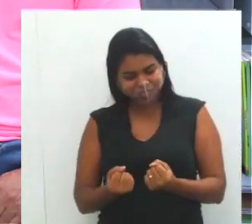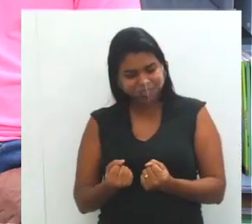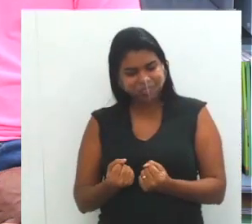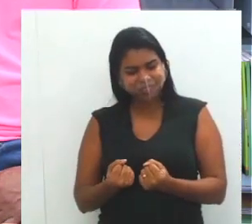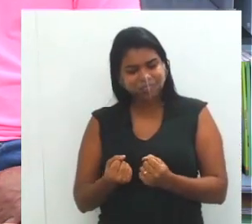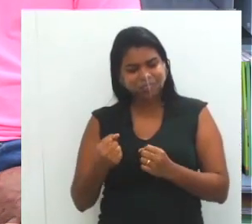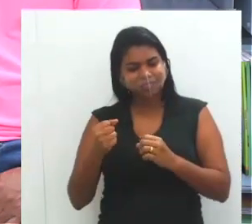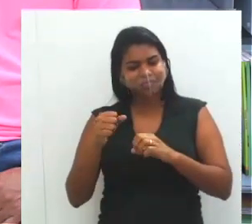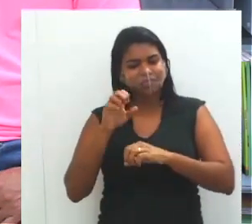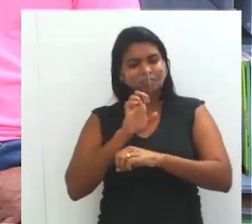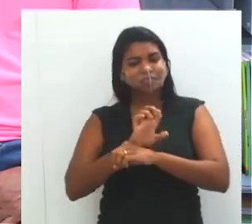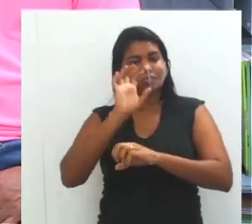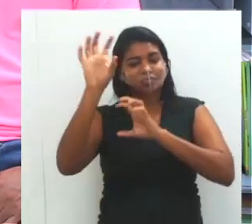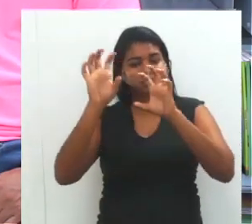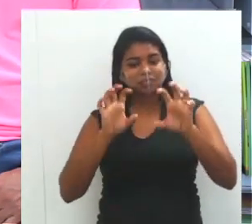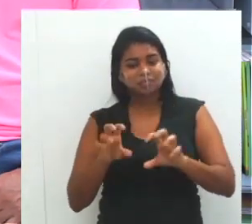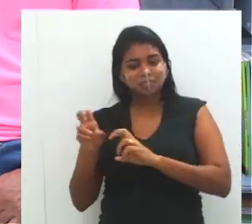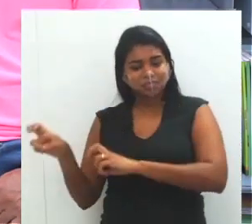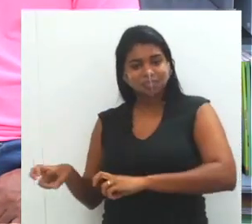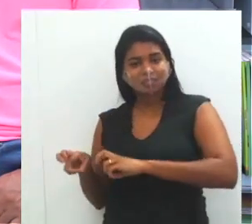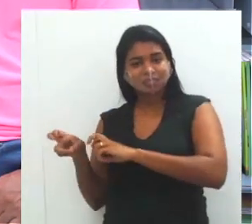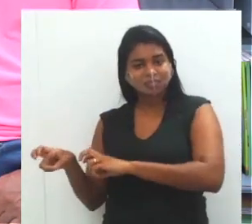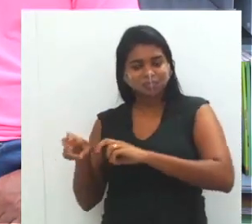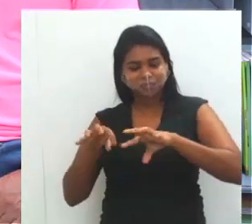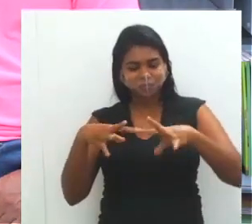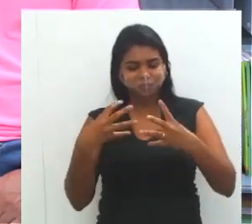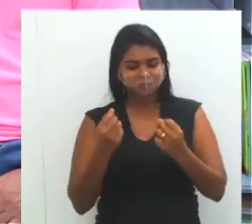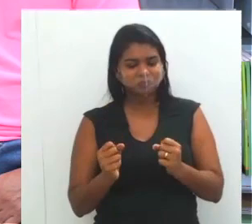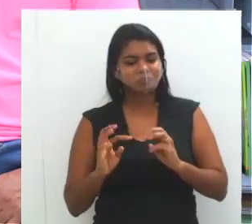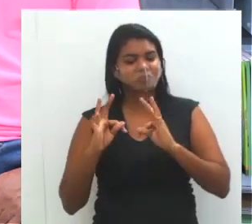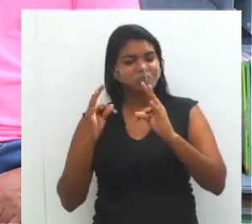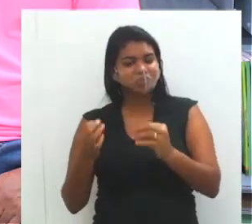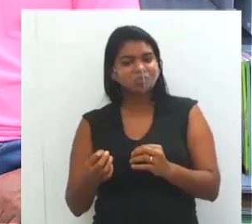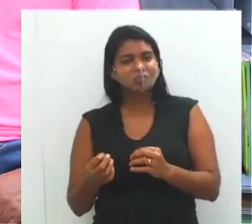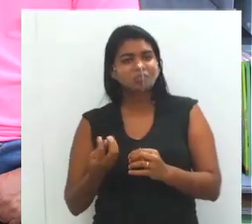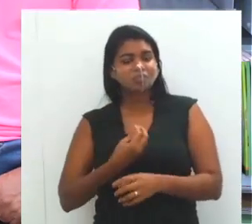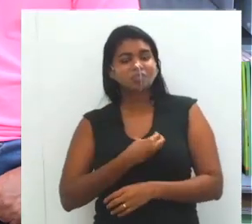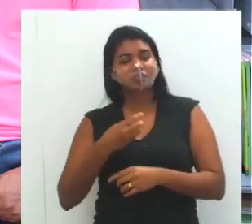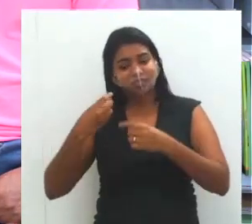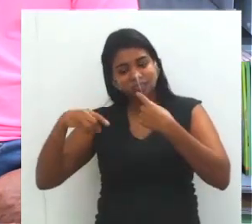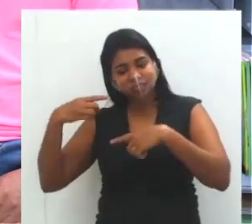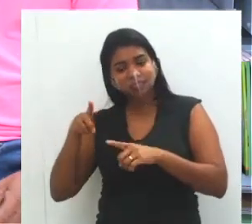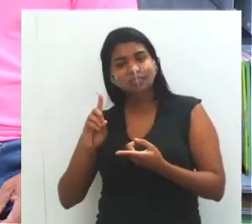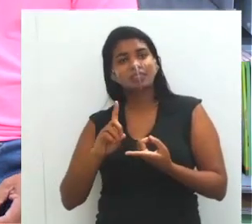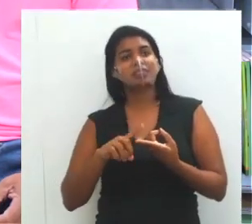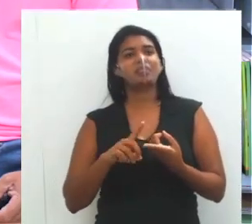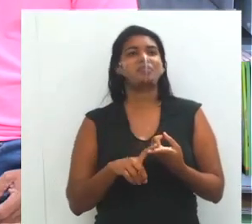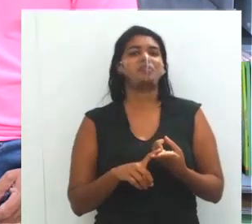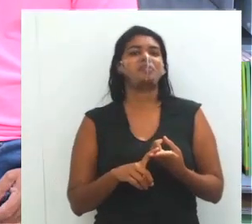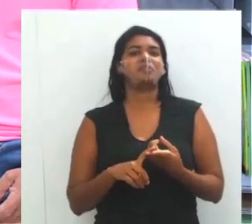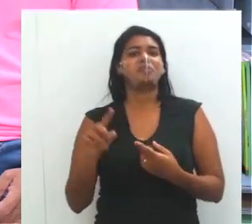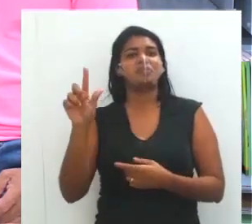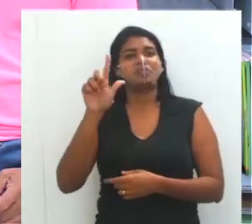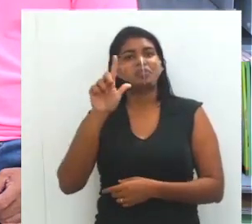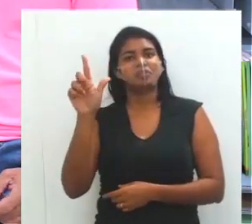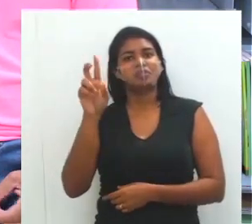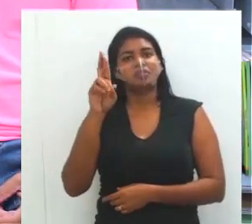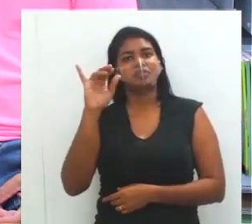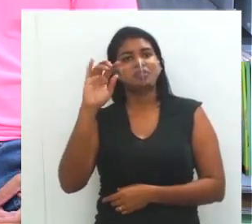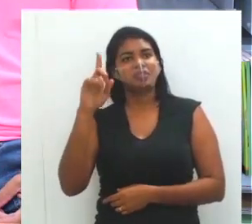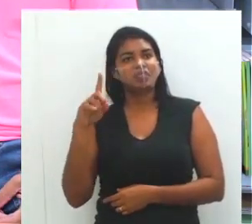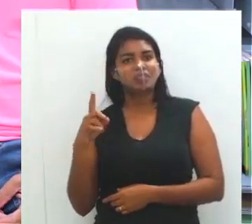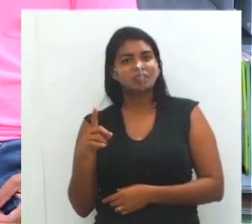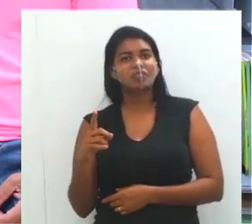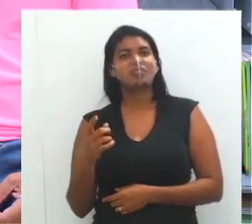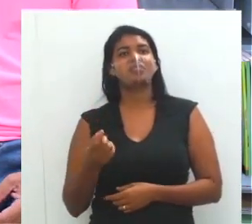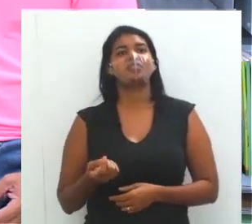Nordeste. Há até aqueles que fazem crítica, porque tudo na vida há crítica também. Há aqueles que fazem crítica a Luiz Gonzaga, dizendo assim,